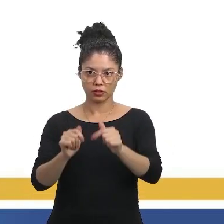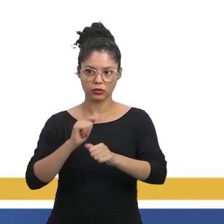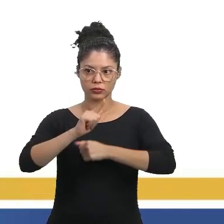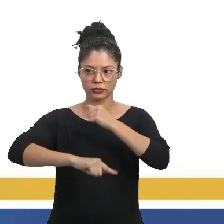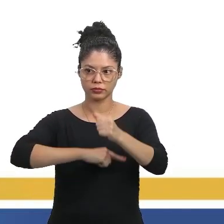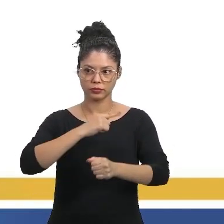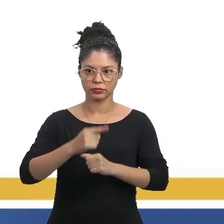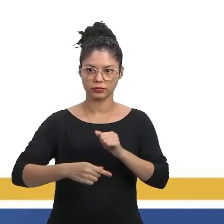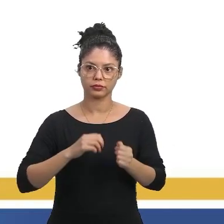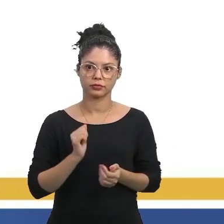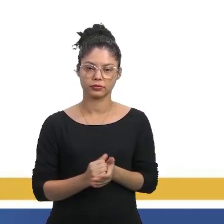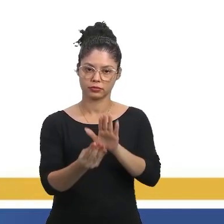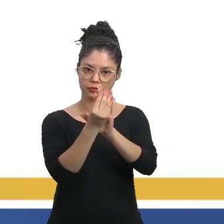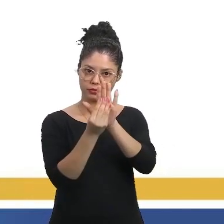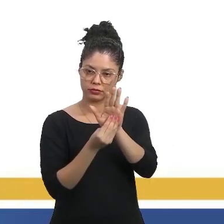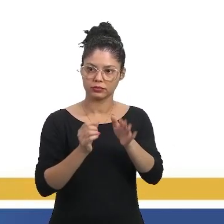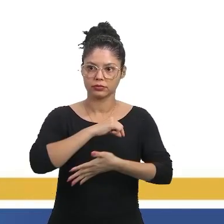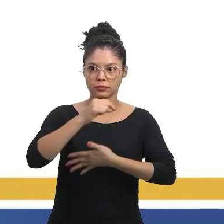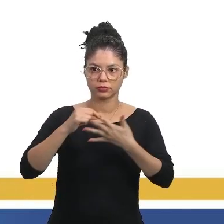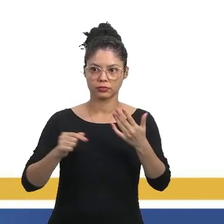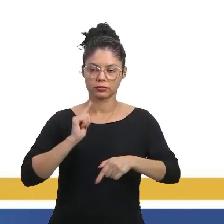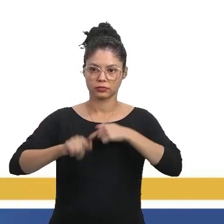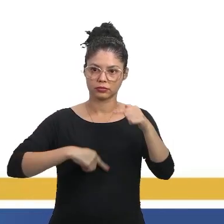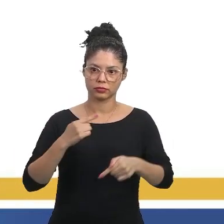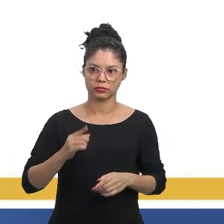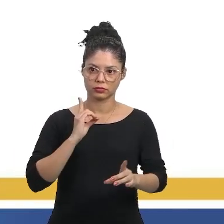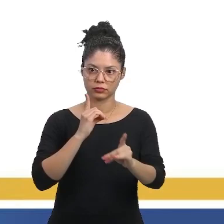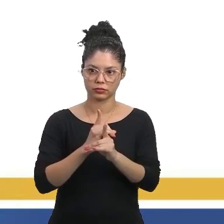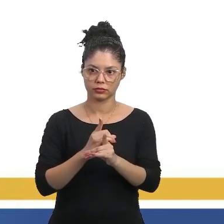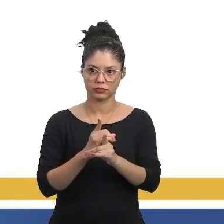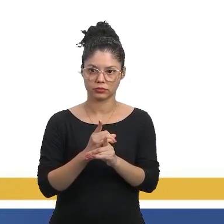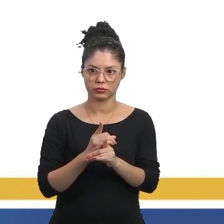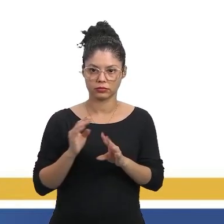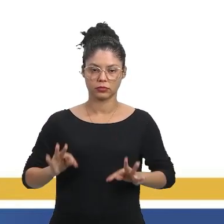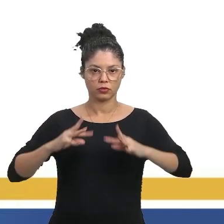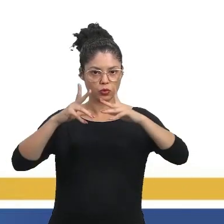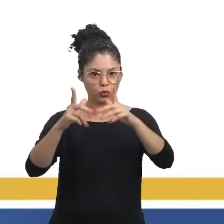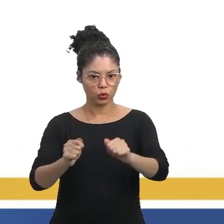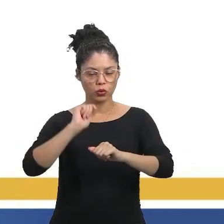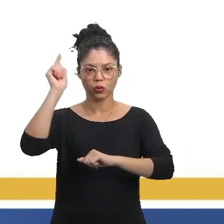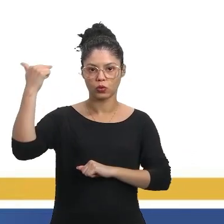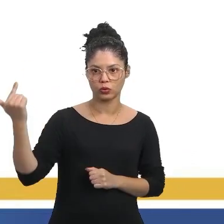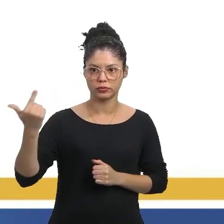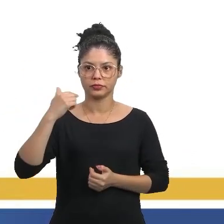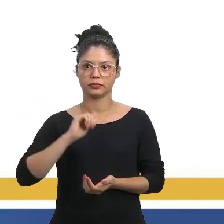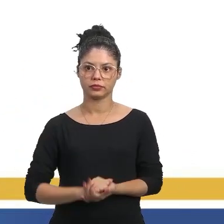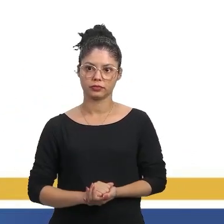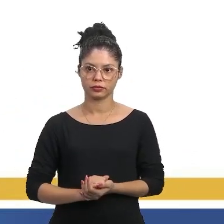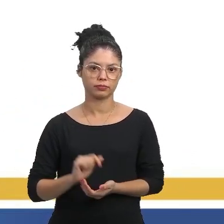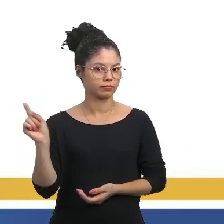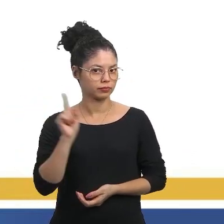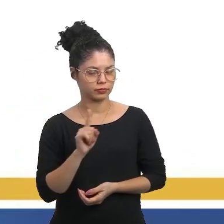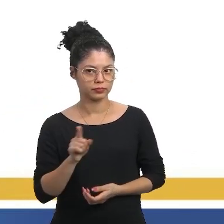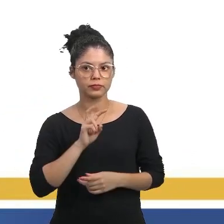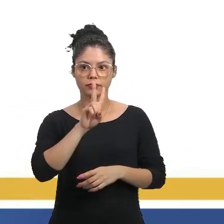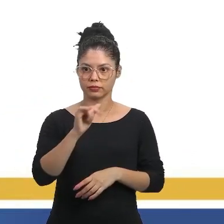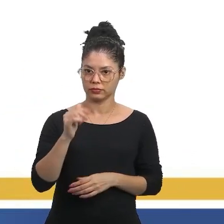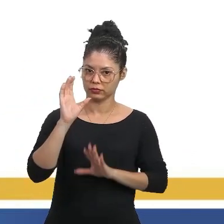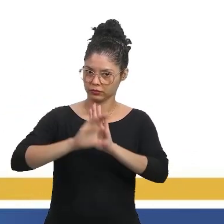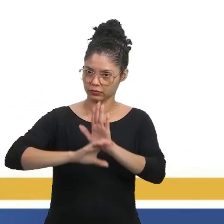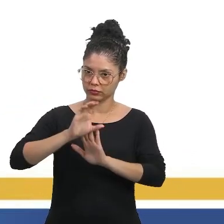os átomos de um dado elemento químico são idênticos em massa e em todas as outras propriedades. Não, isso vai ser